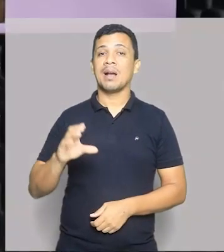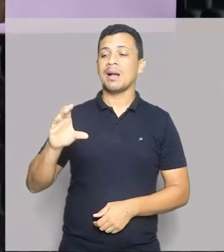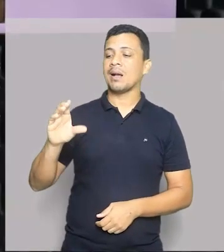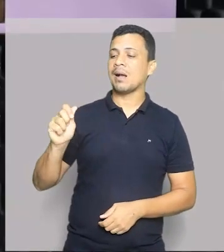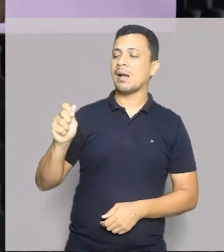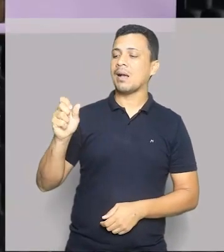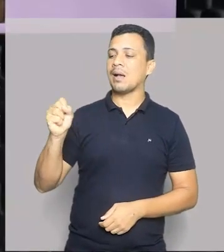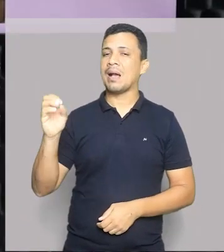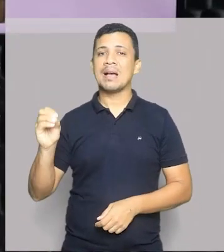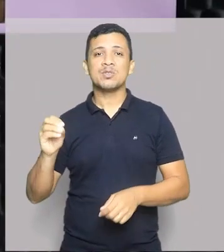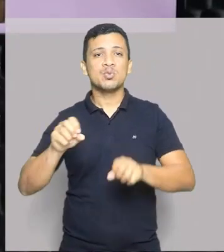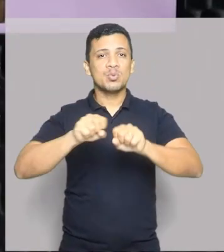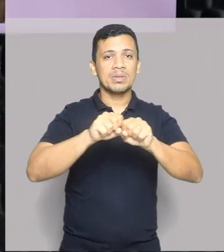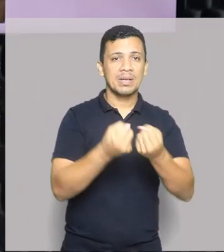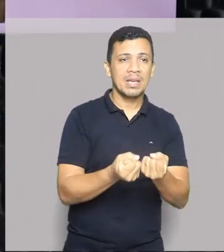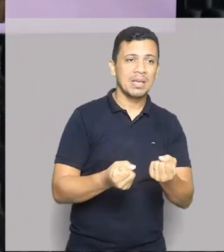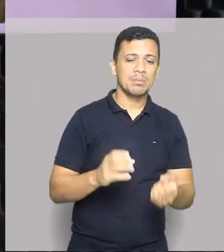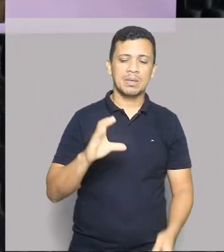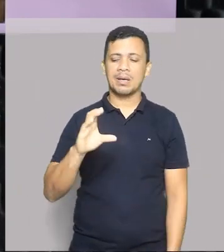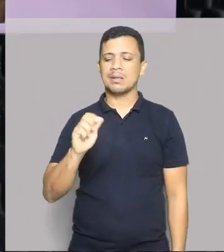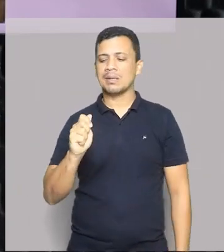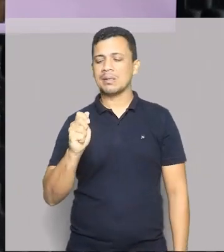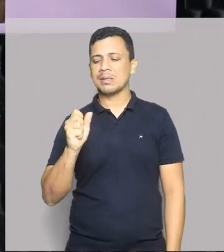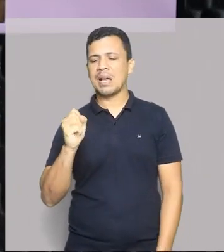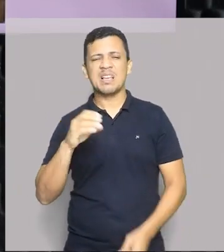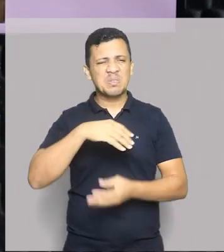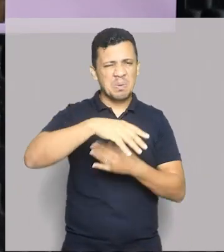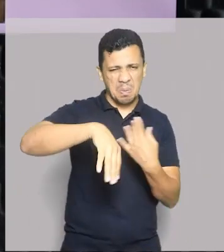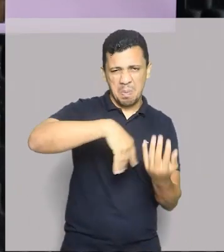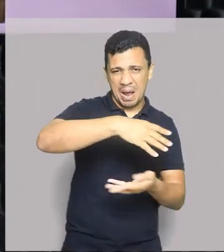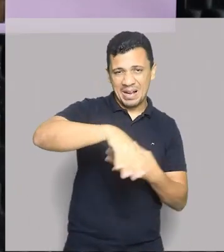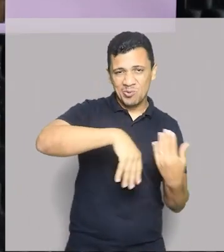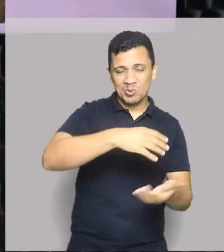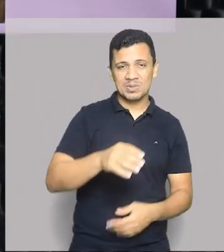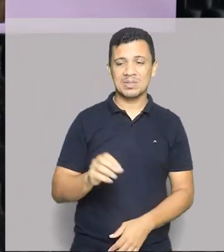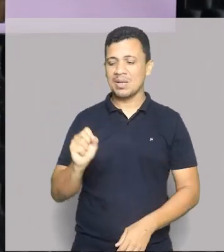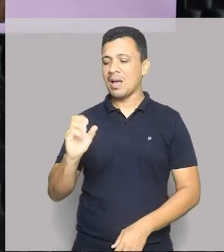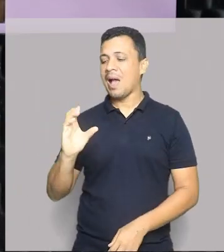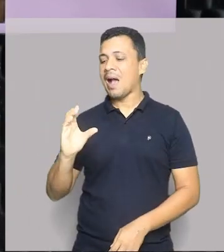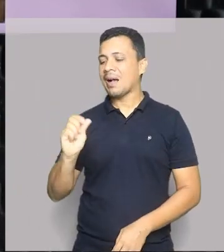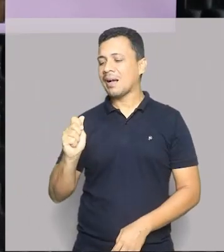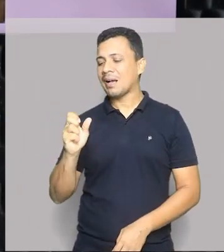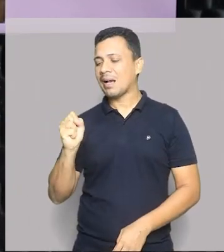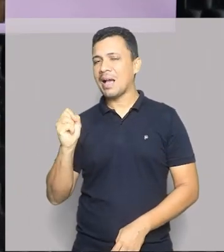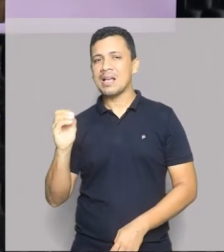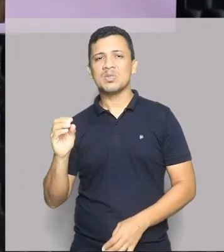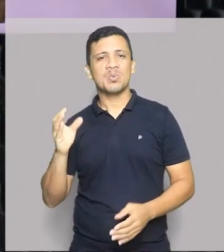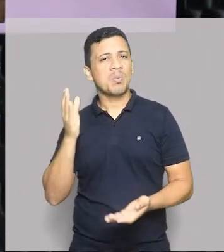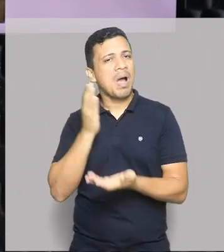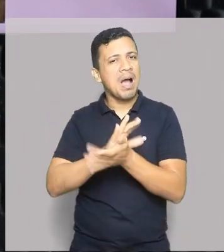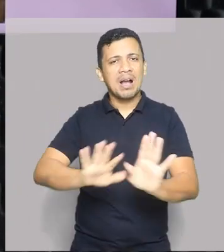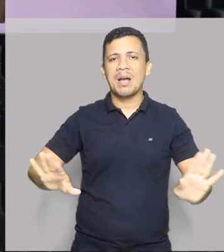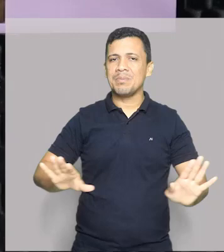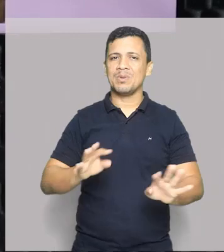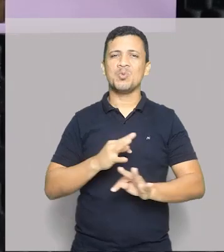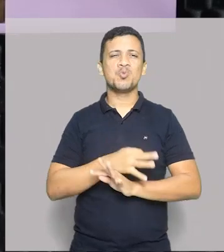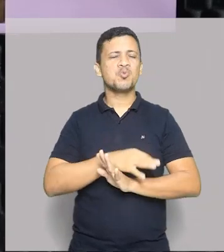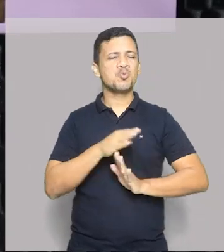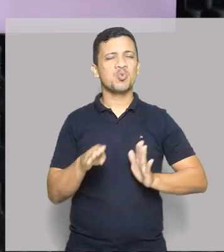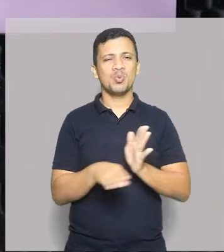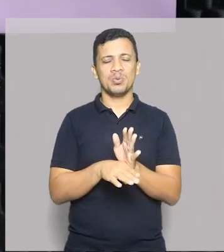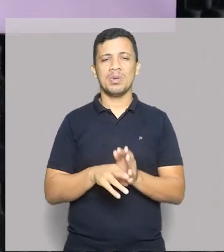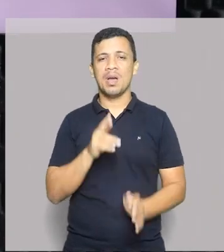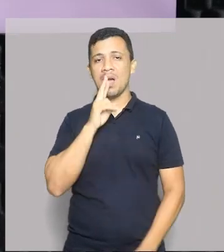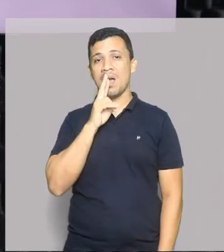quebre, caso bagunce e caso tudo acabe, né? A gente recomeça. Então,